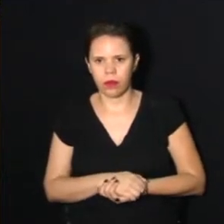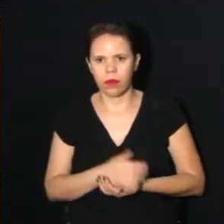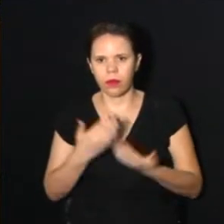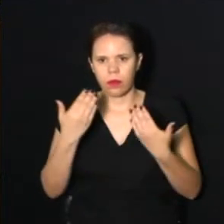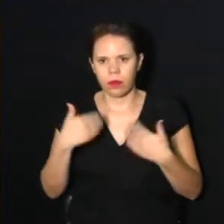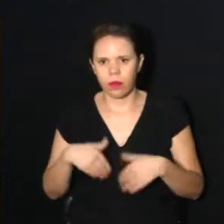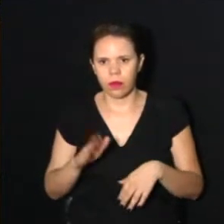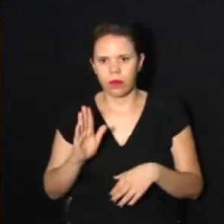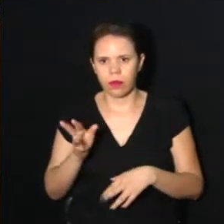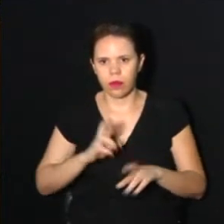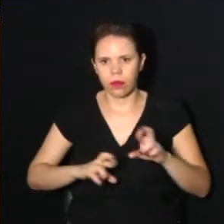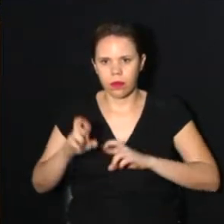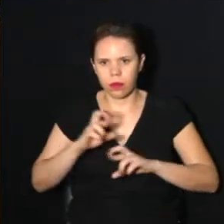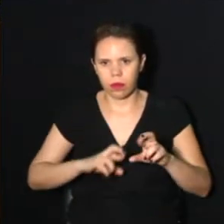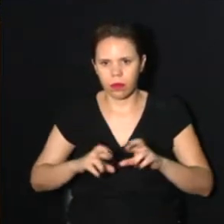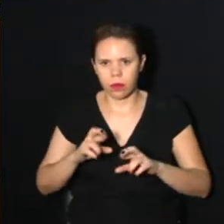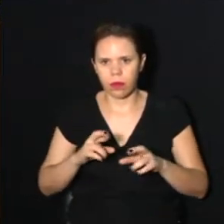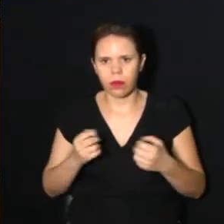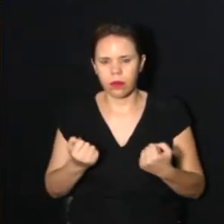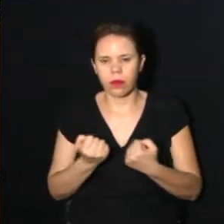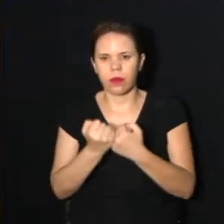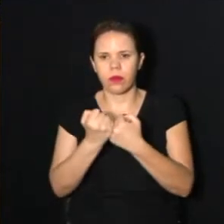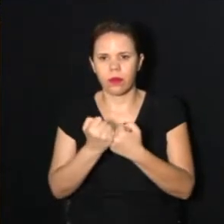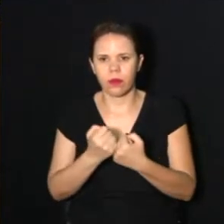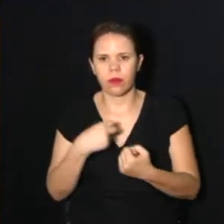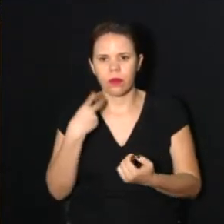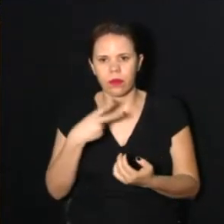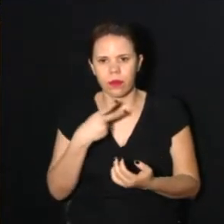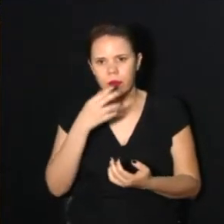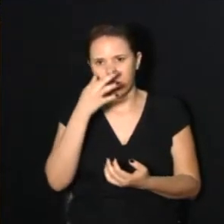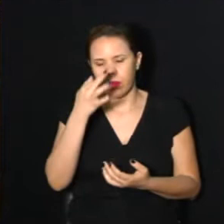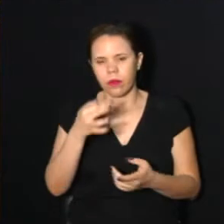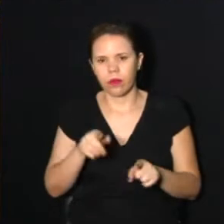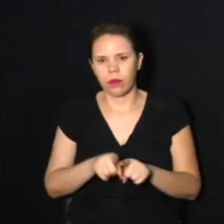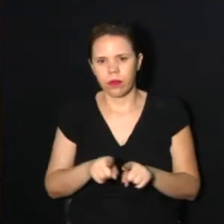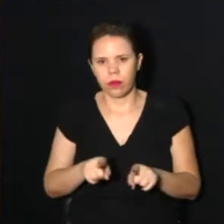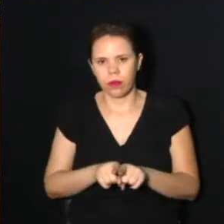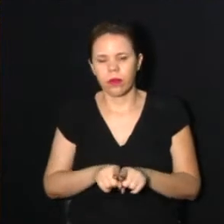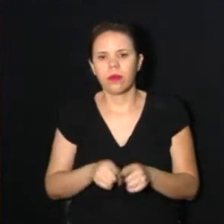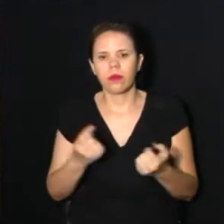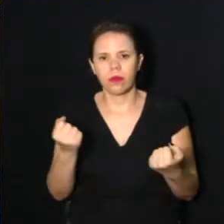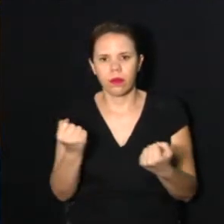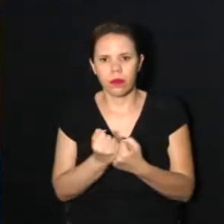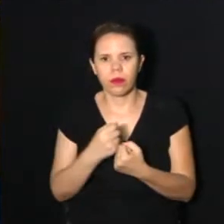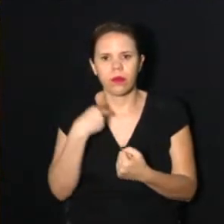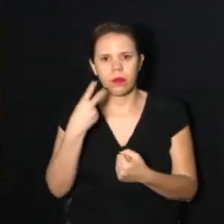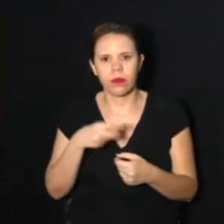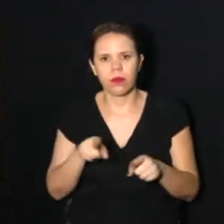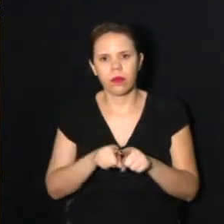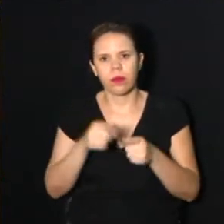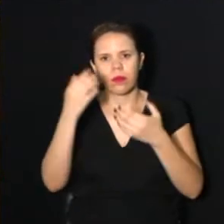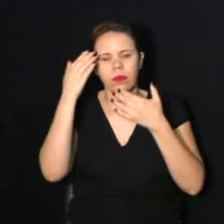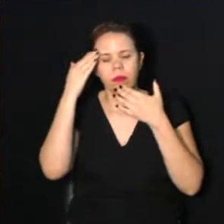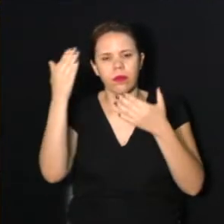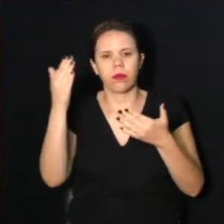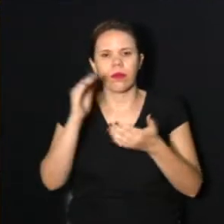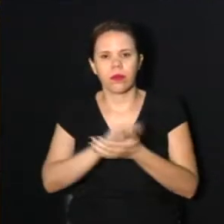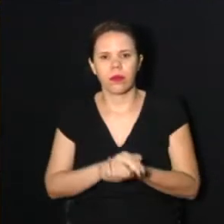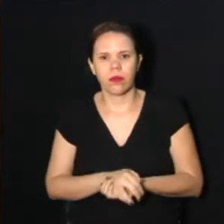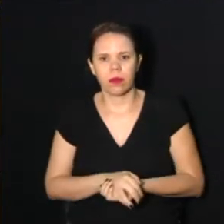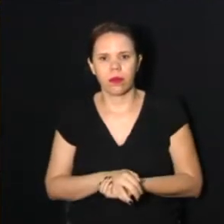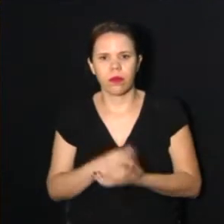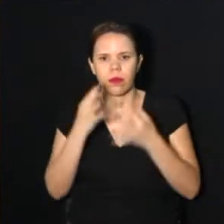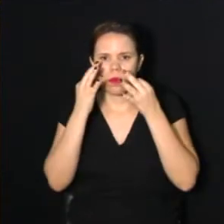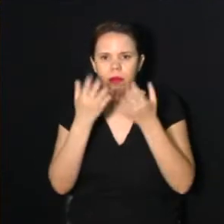Carlos já exalou parecer favorável. Vereador, mantido o voto do vereador Zé Carlos. Eu agradeço a atenção do